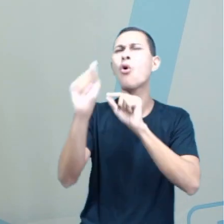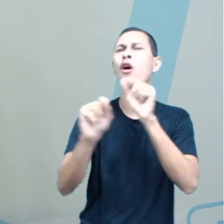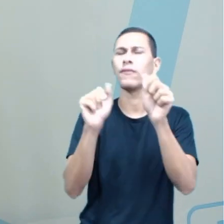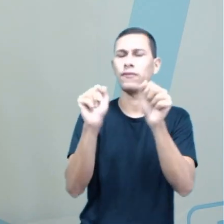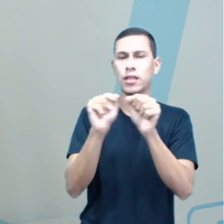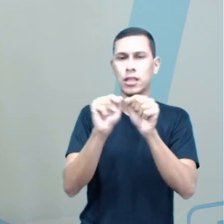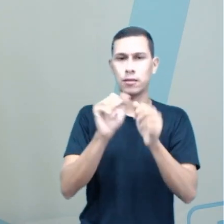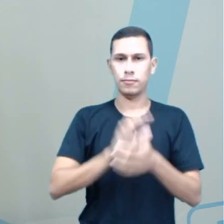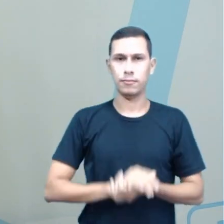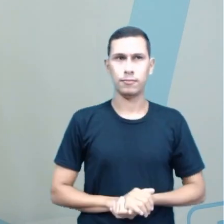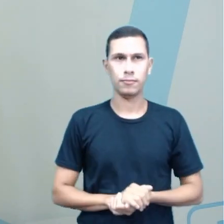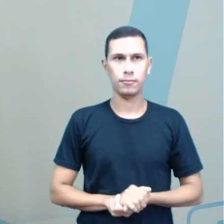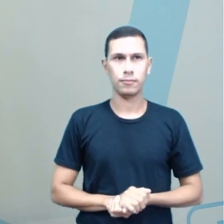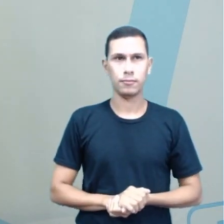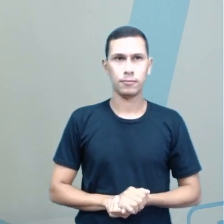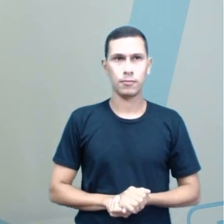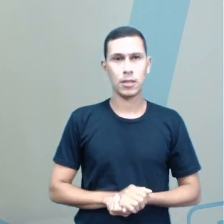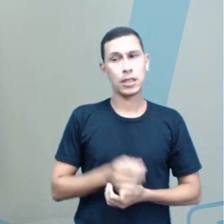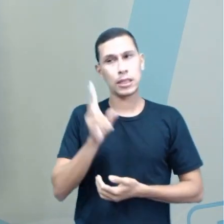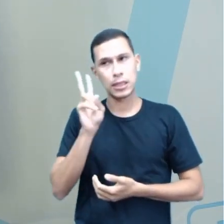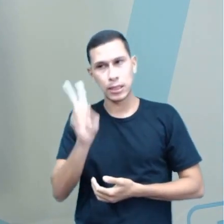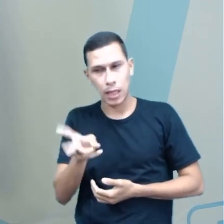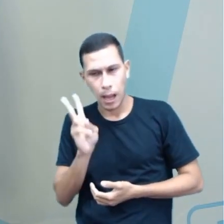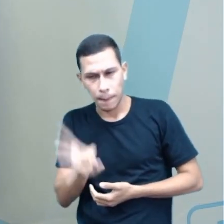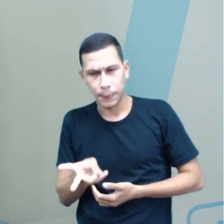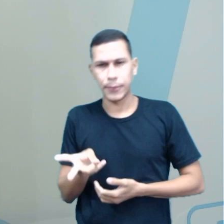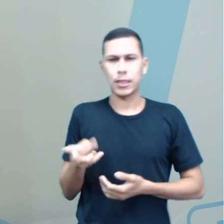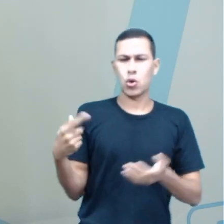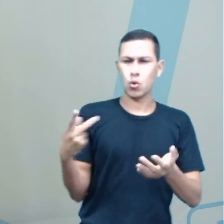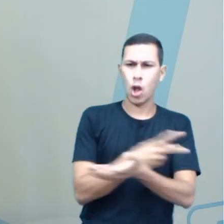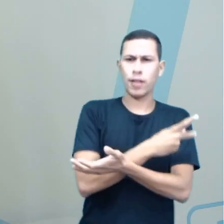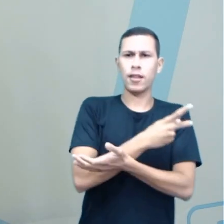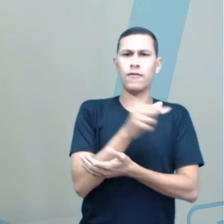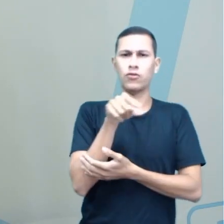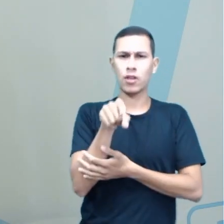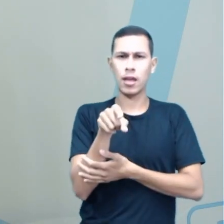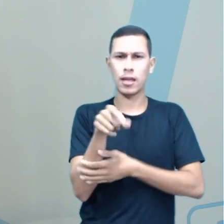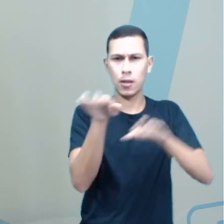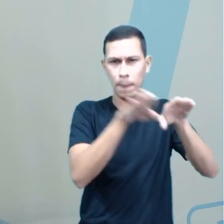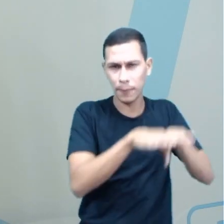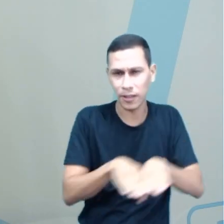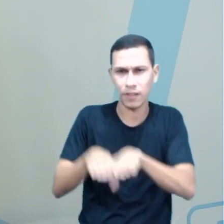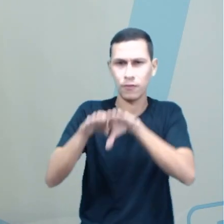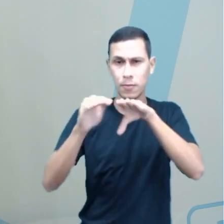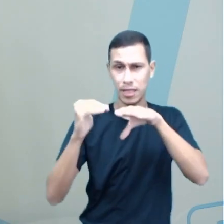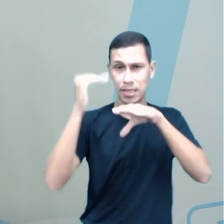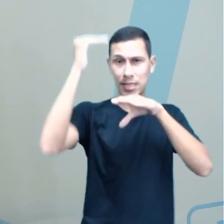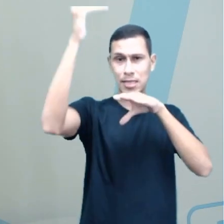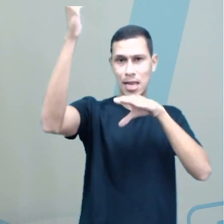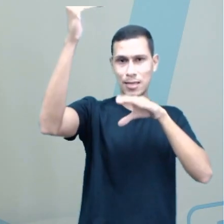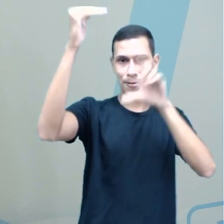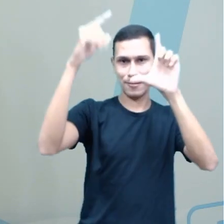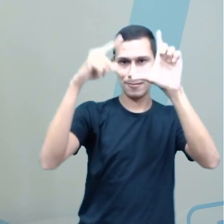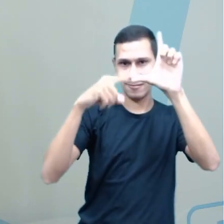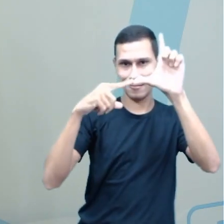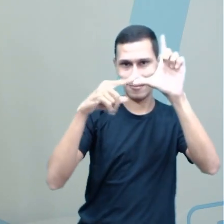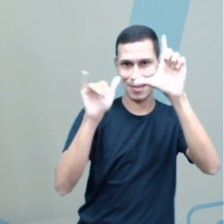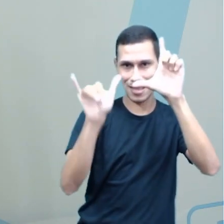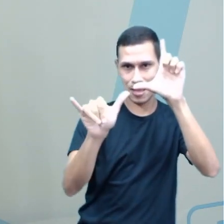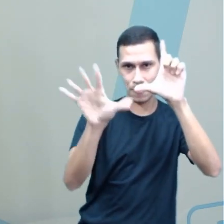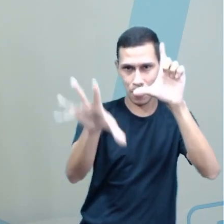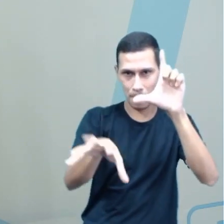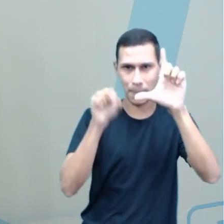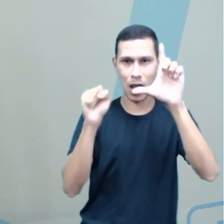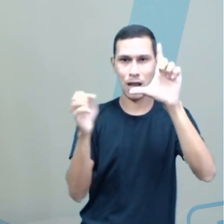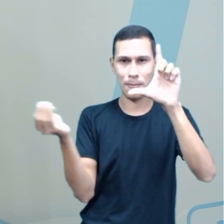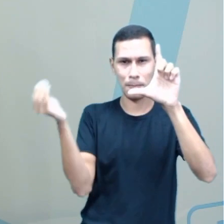Sempre que isso acontecer e eu quiser falar no comparativo de superioridade, eu vou tirar o Y e vou colocar